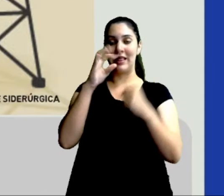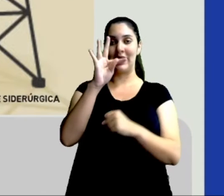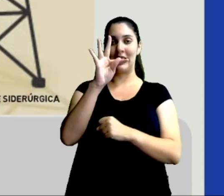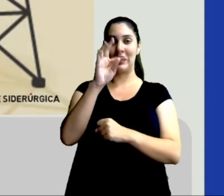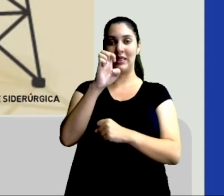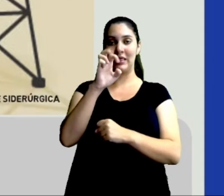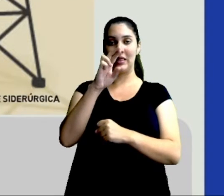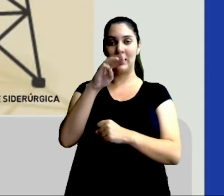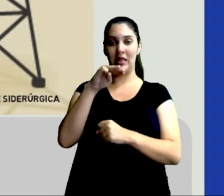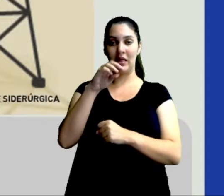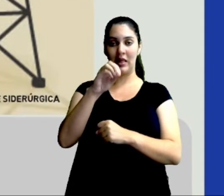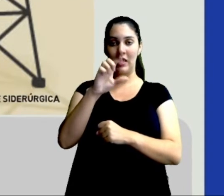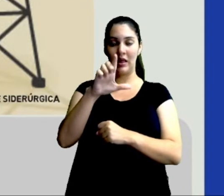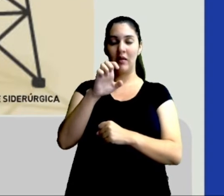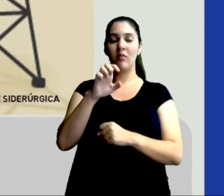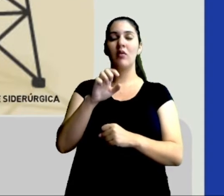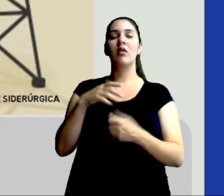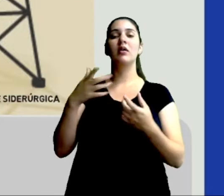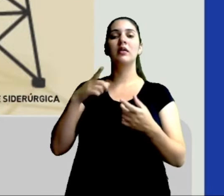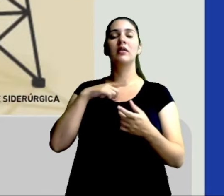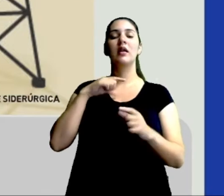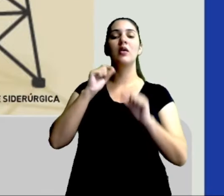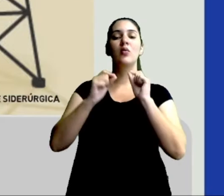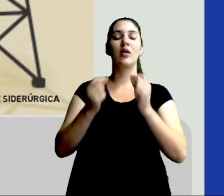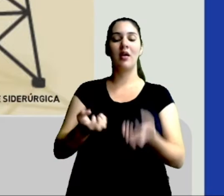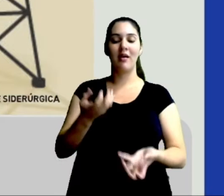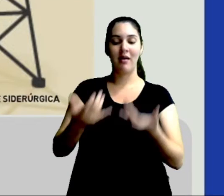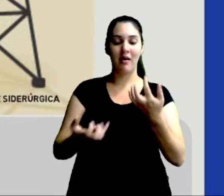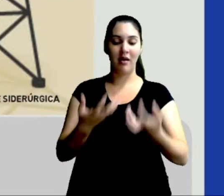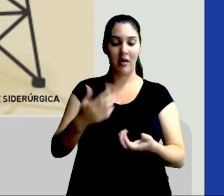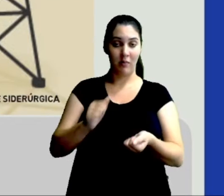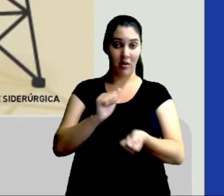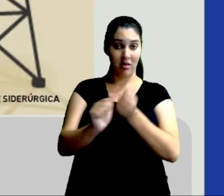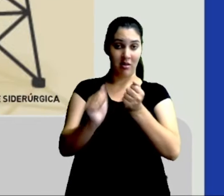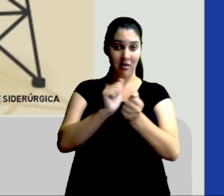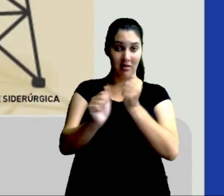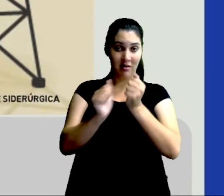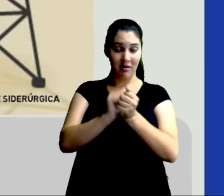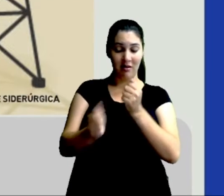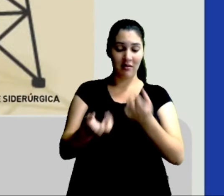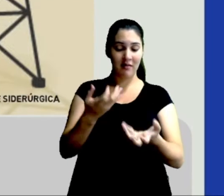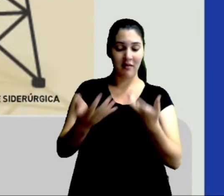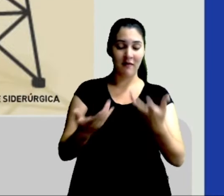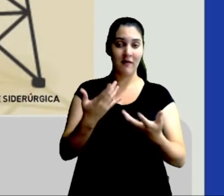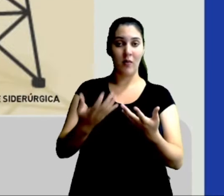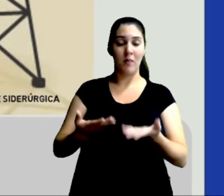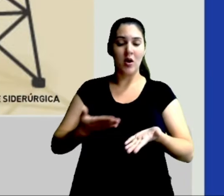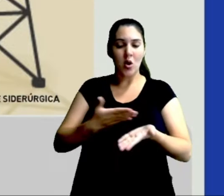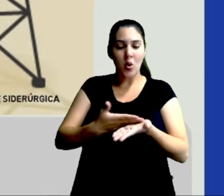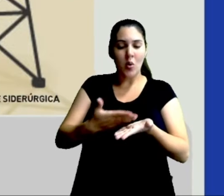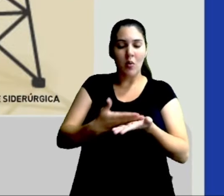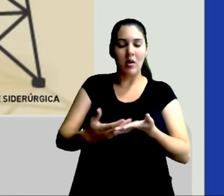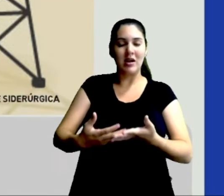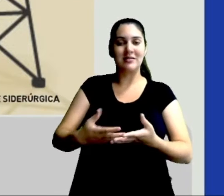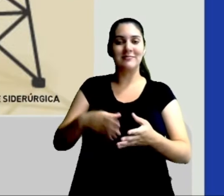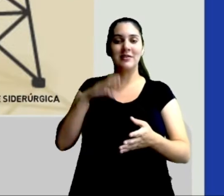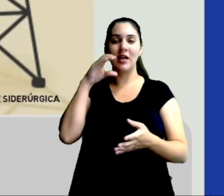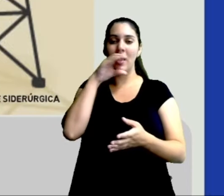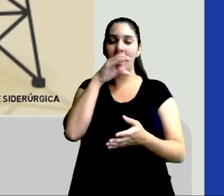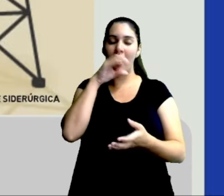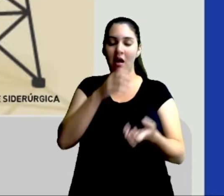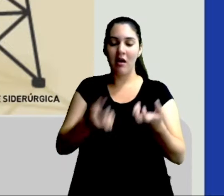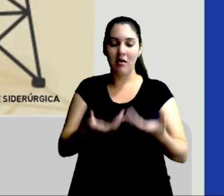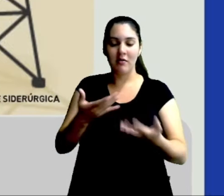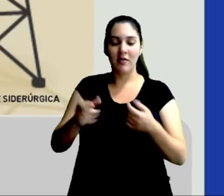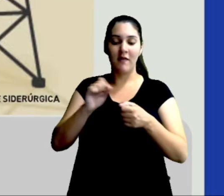Que utiliza-se então da queima de carvão mineral, certo? Para então aquecer lá as caldeiras e fazer